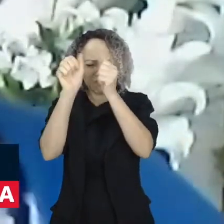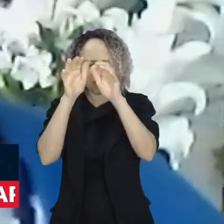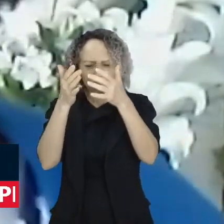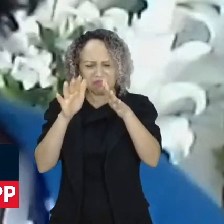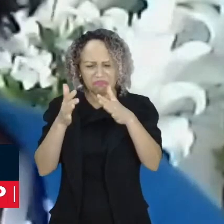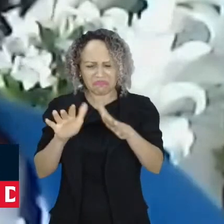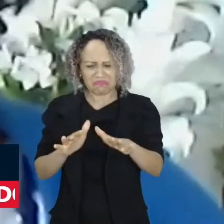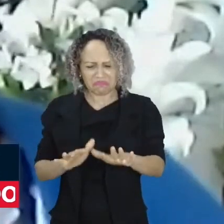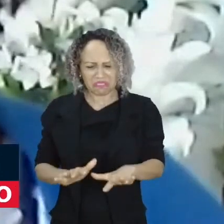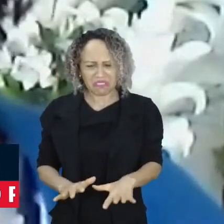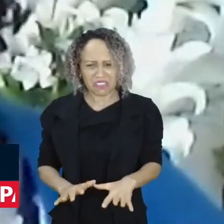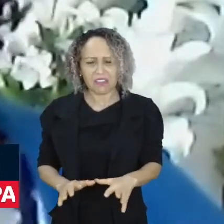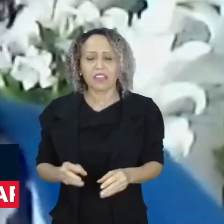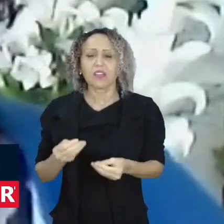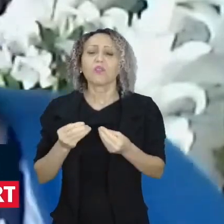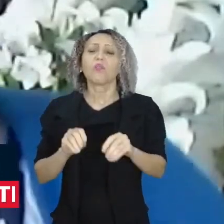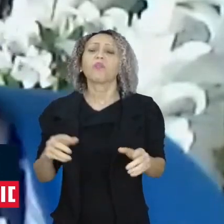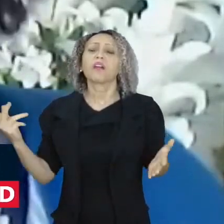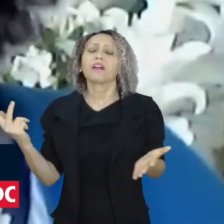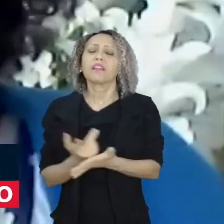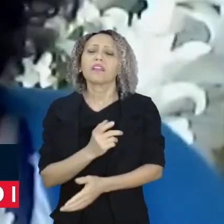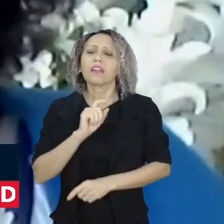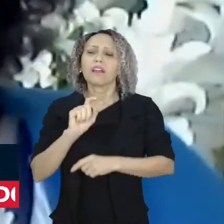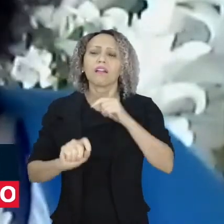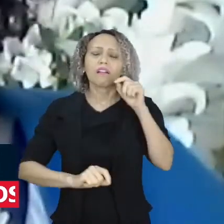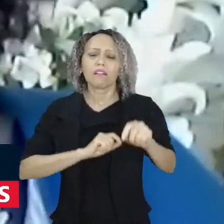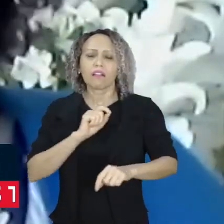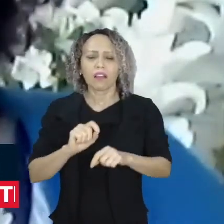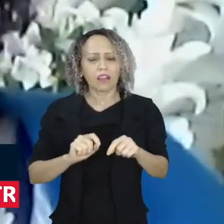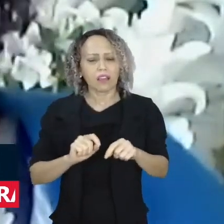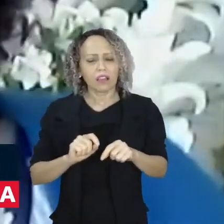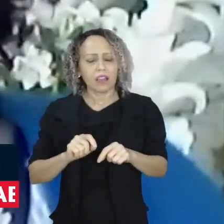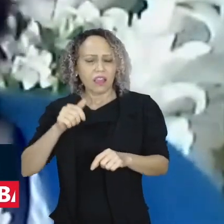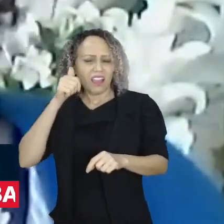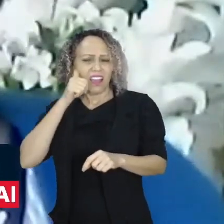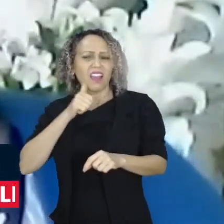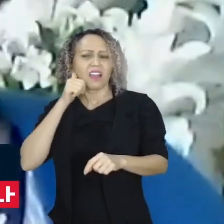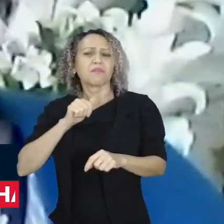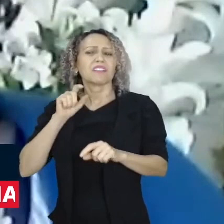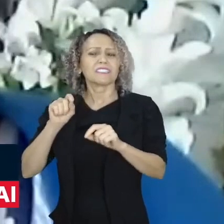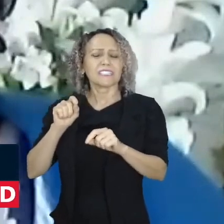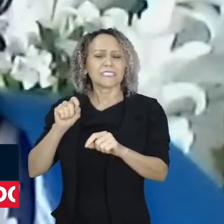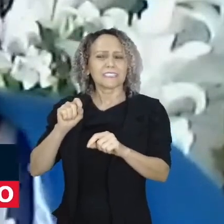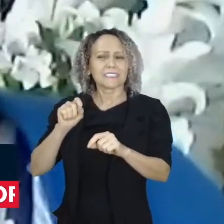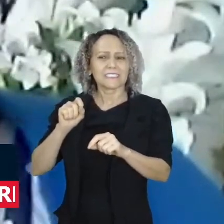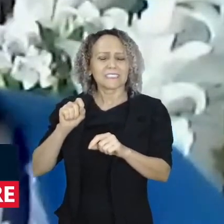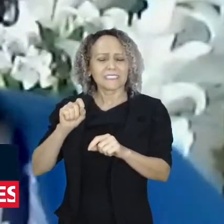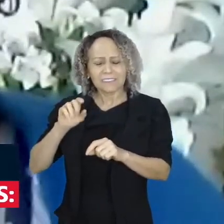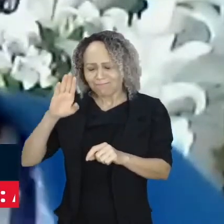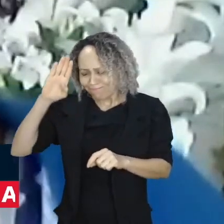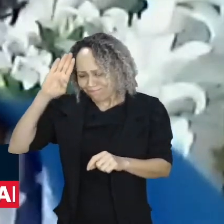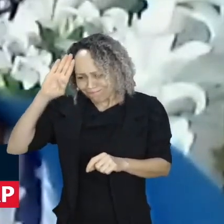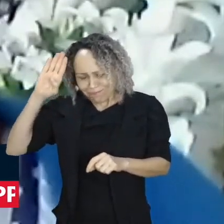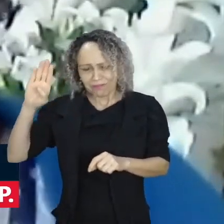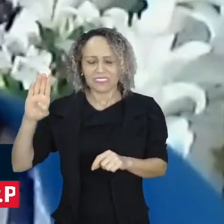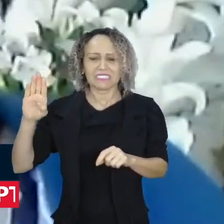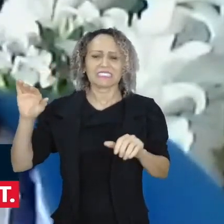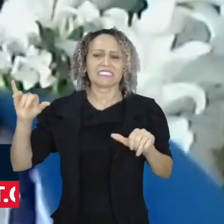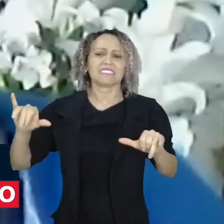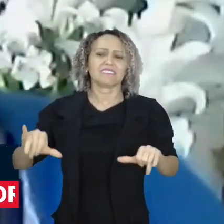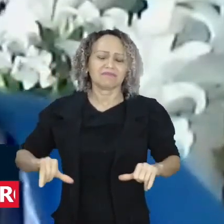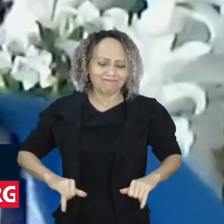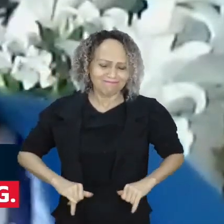caldeirão aqui, onde misturou-se fome, né, miséria,